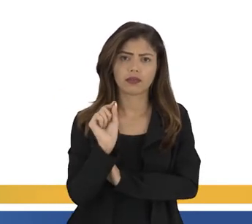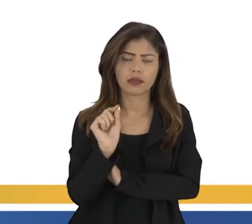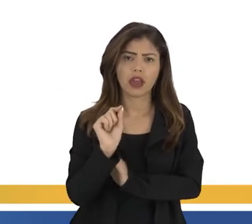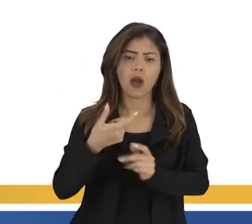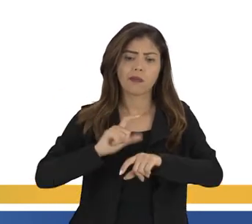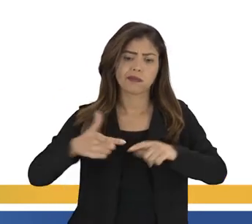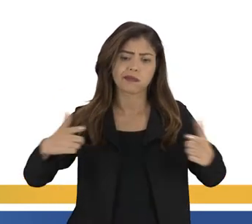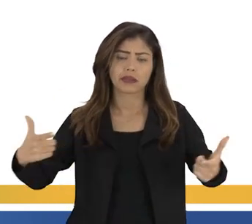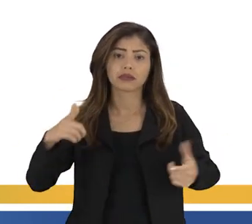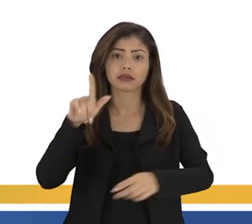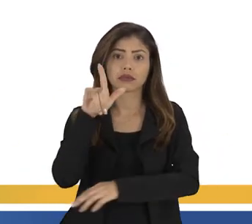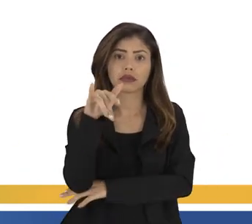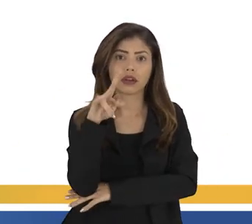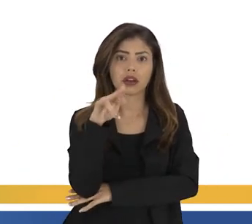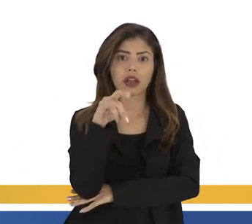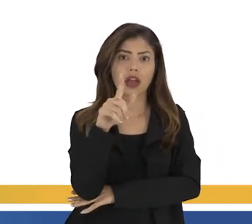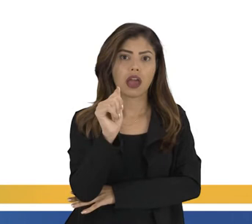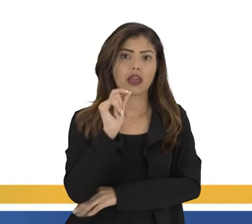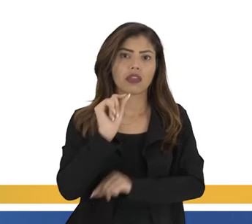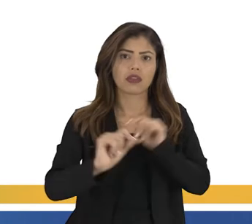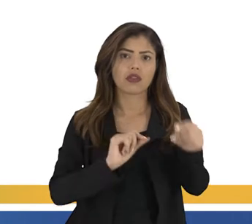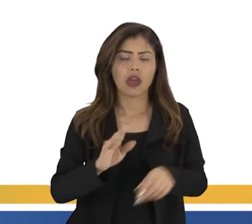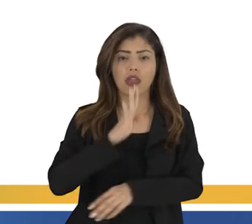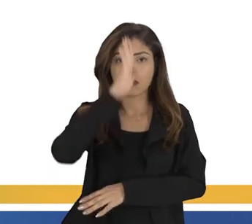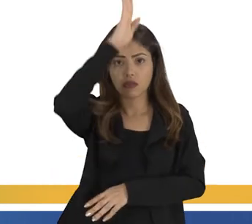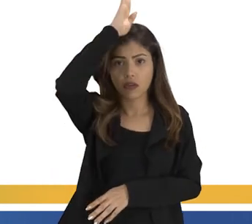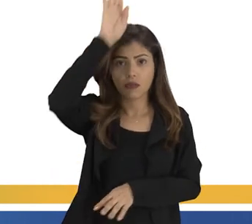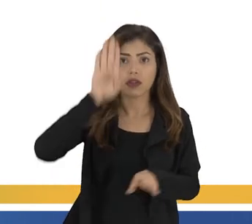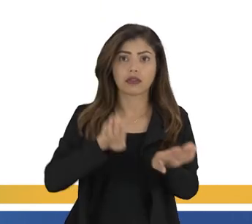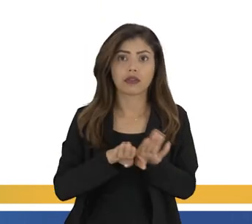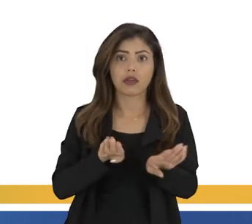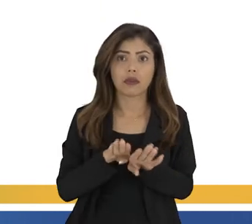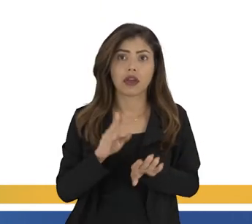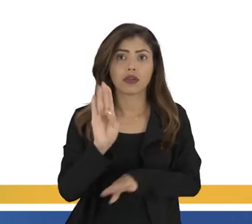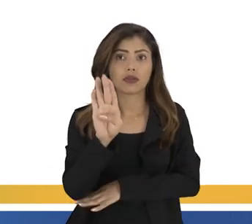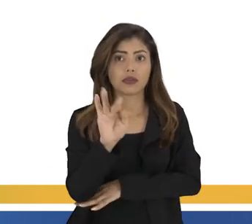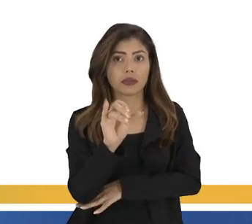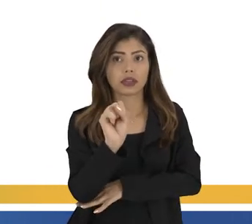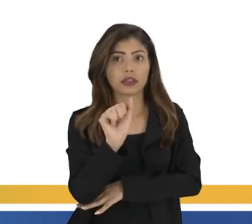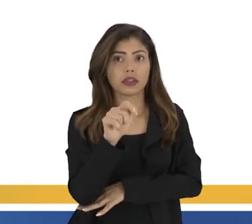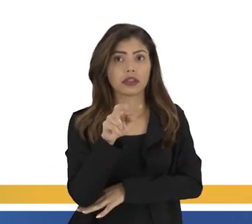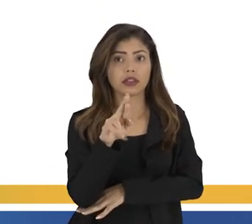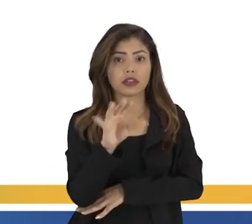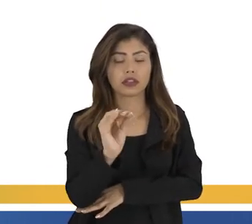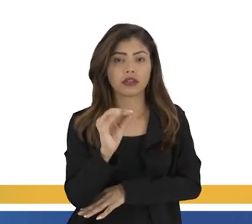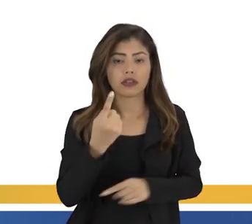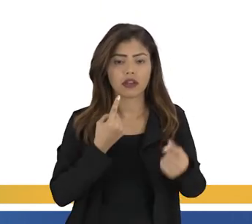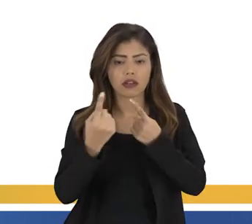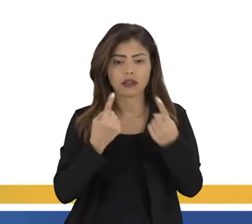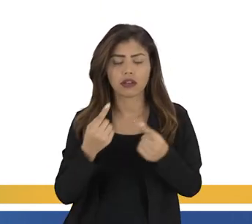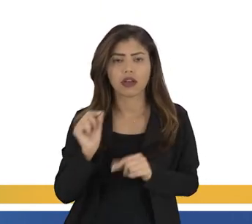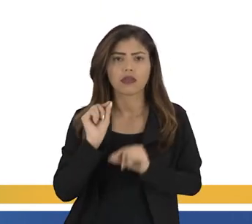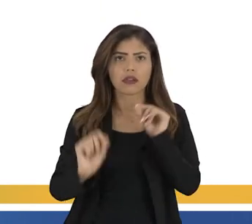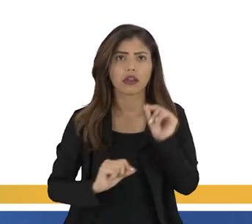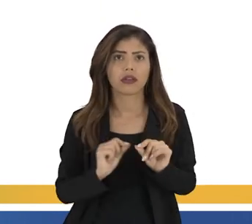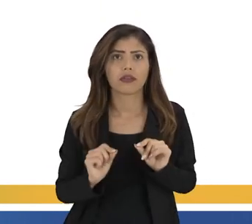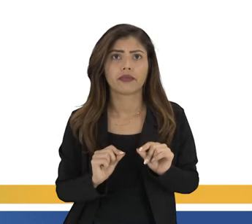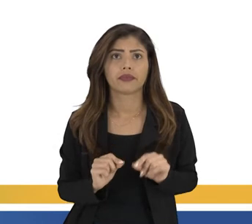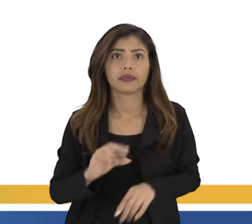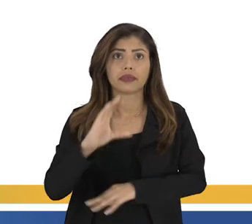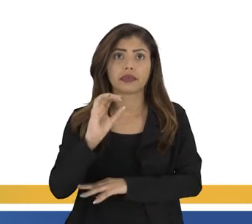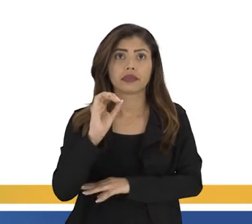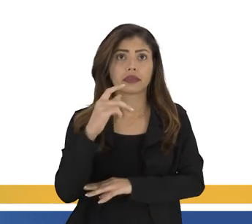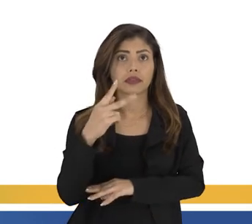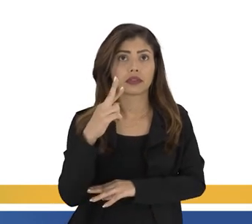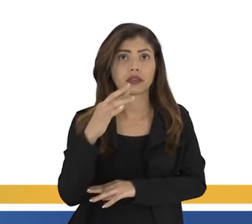sobre um dos grandes legados dos bizantinos dos romanos e dos bizantinos pro nosso está relacionada que ao corpus iuris civilis